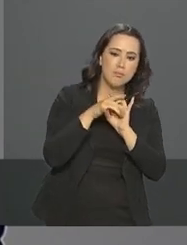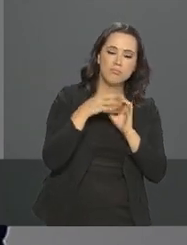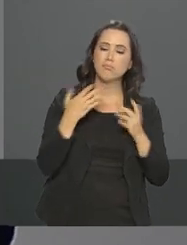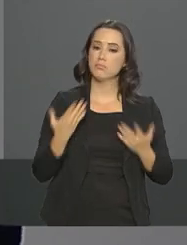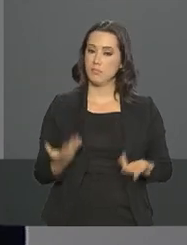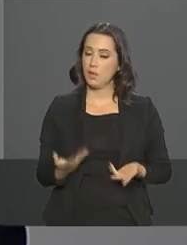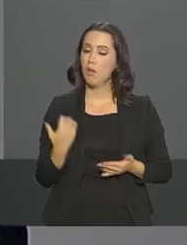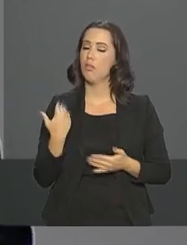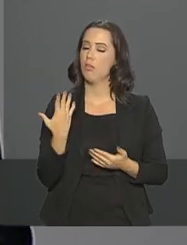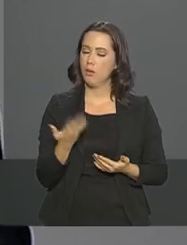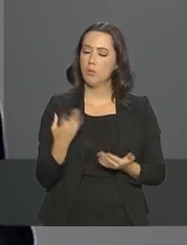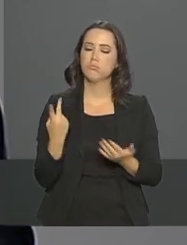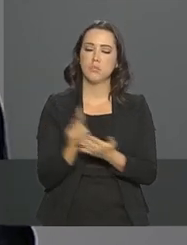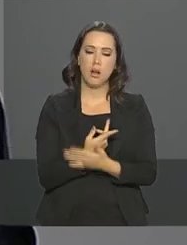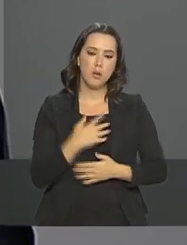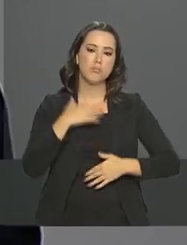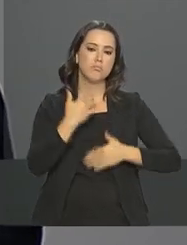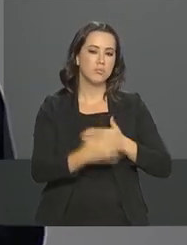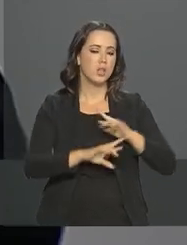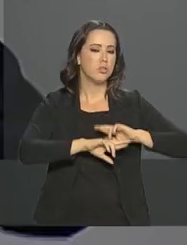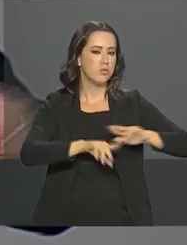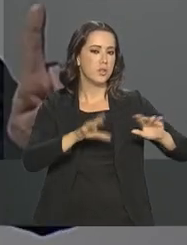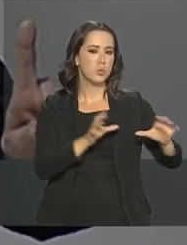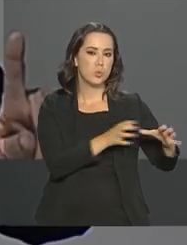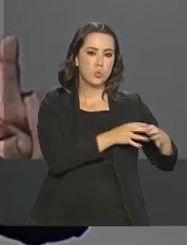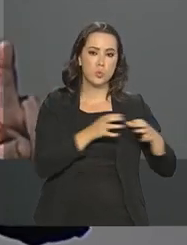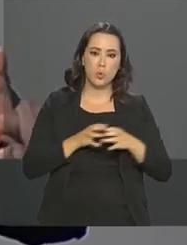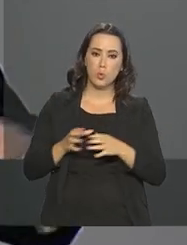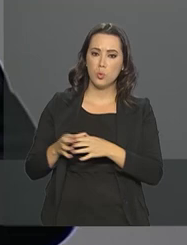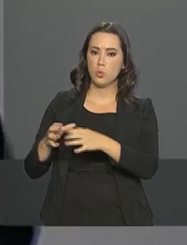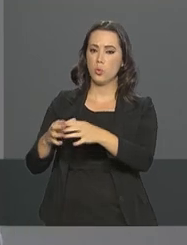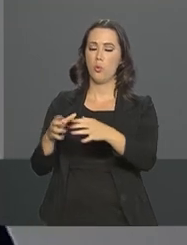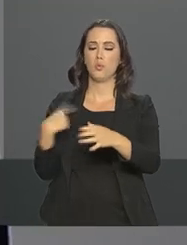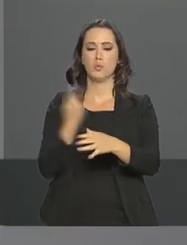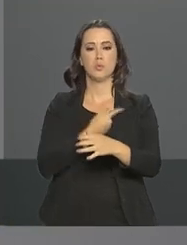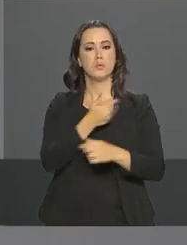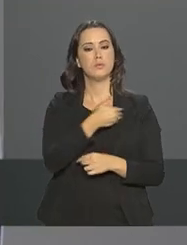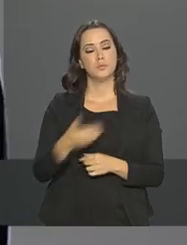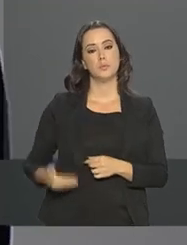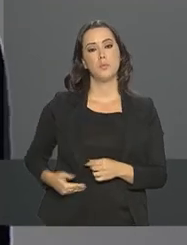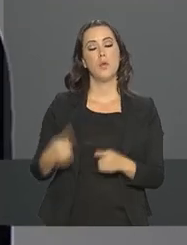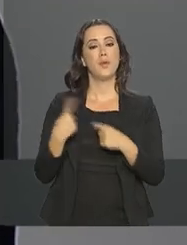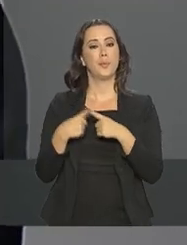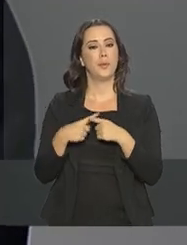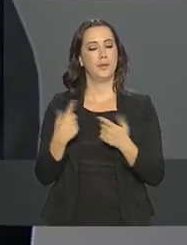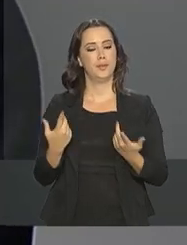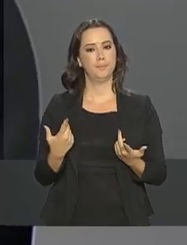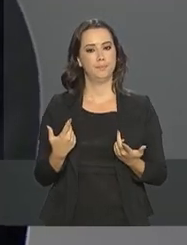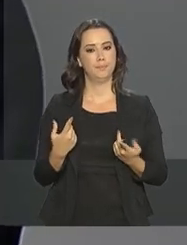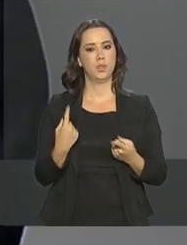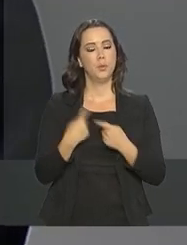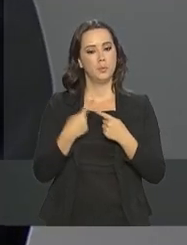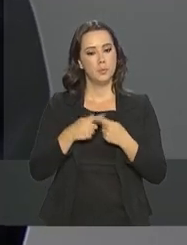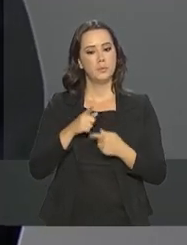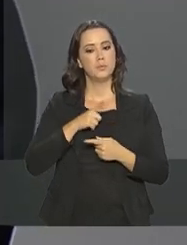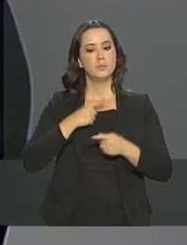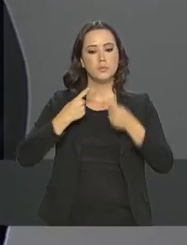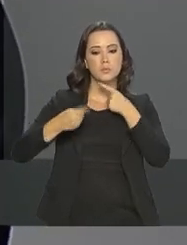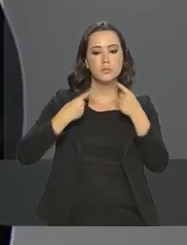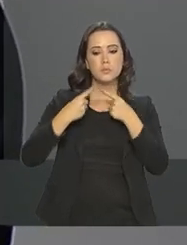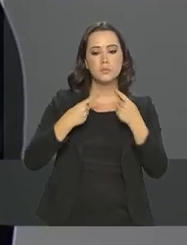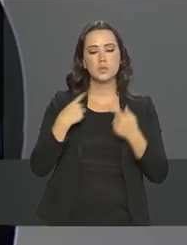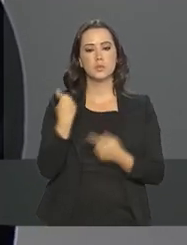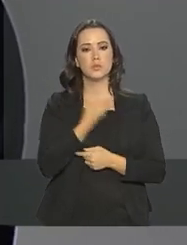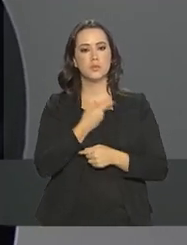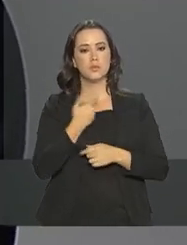foi em todos os setores do nosso governo e é precisamente volto a dizer do diálogo que nós